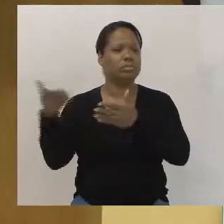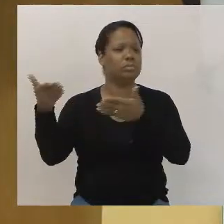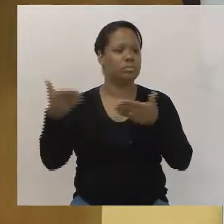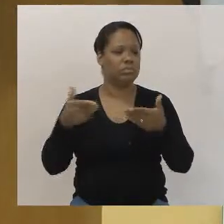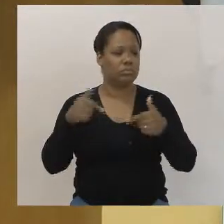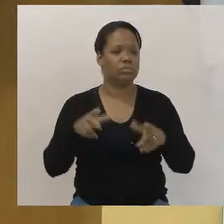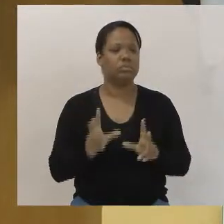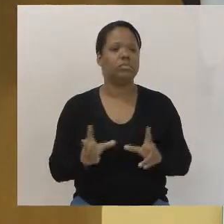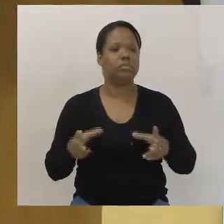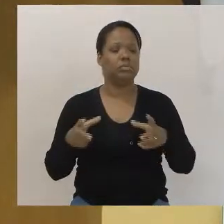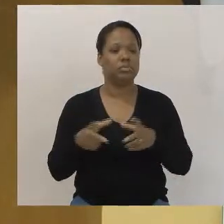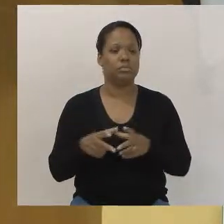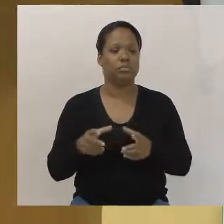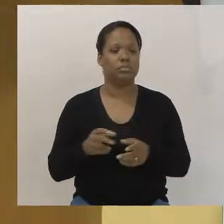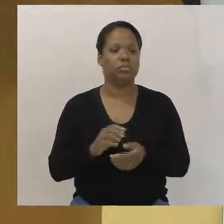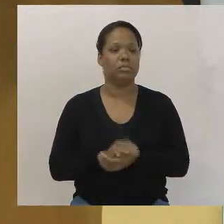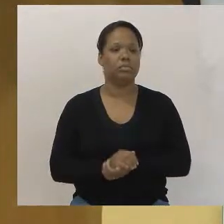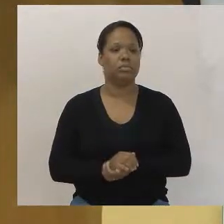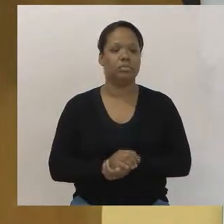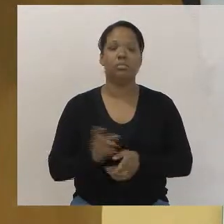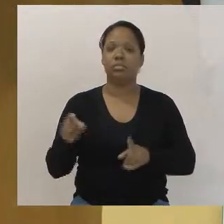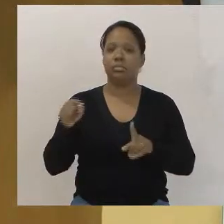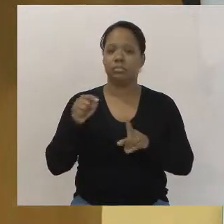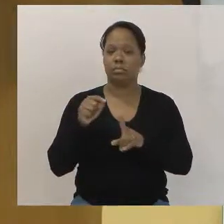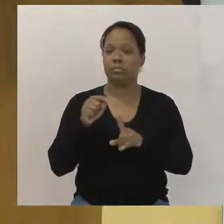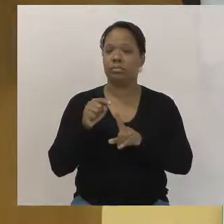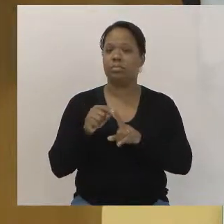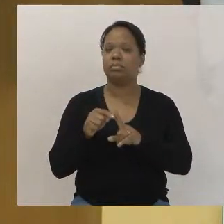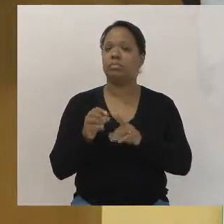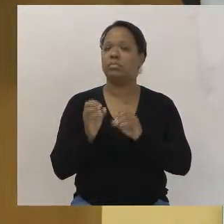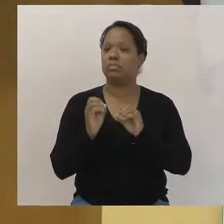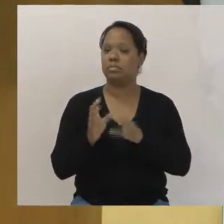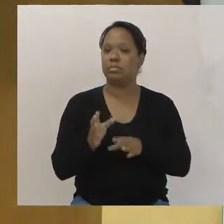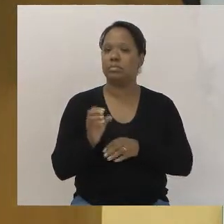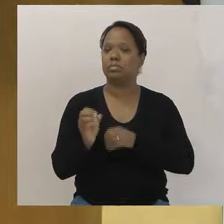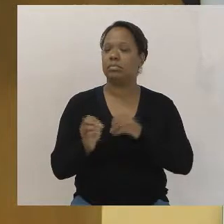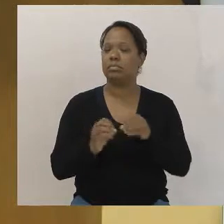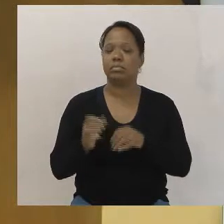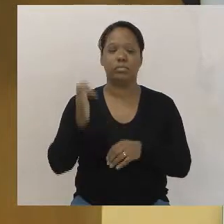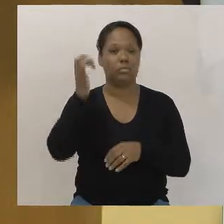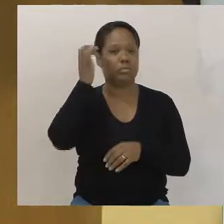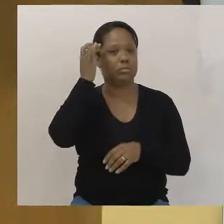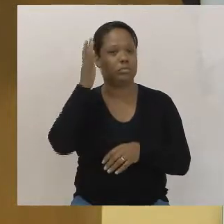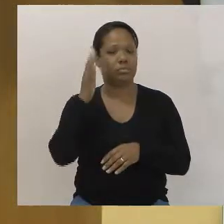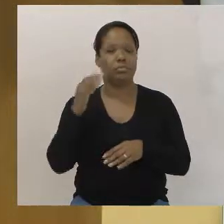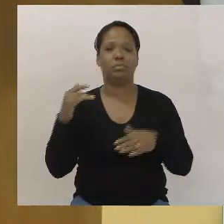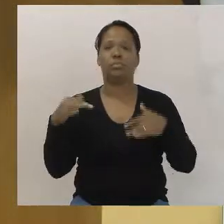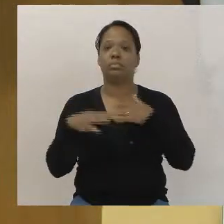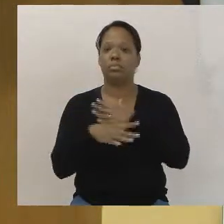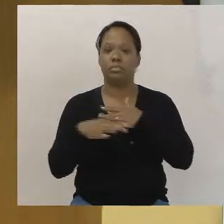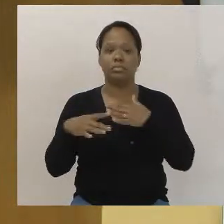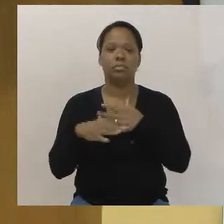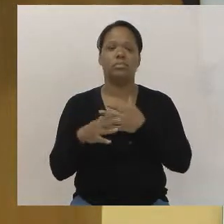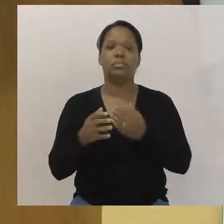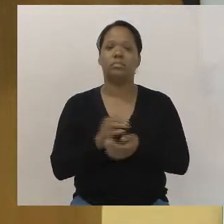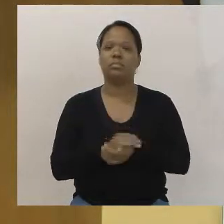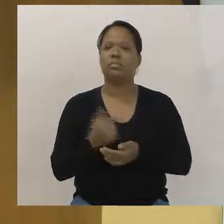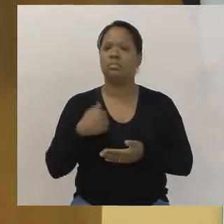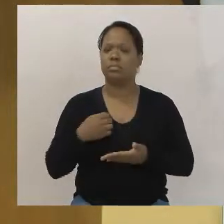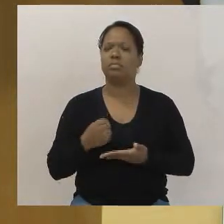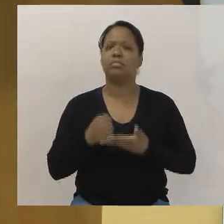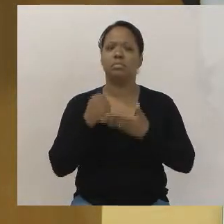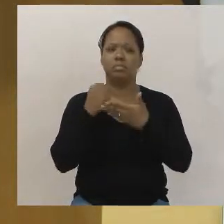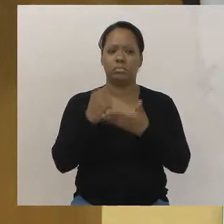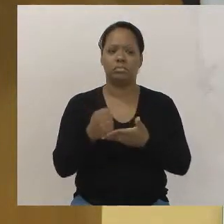e tem por finalidade executar essas obras facilitar o trânsito essas obras terão meu apoio